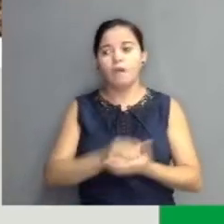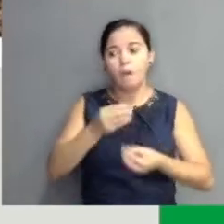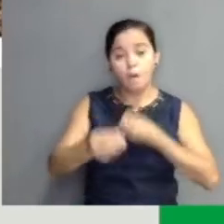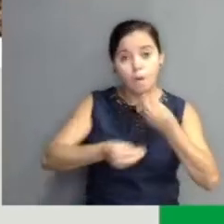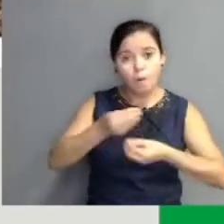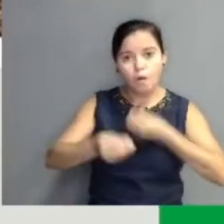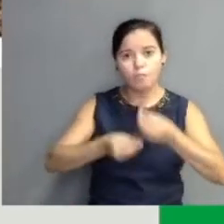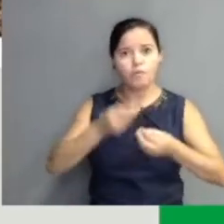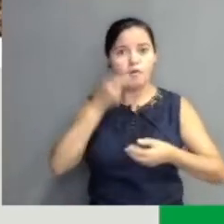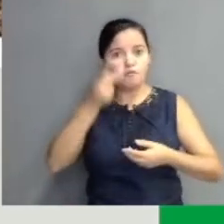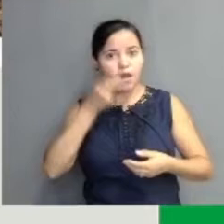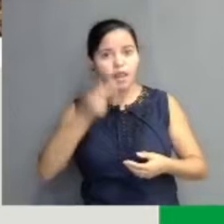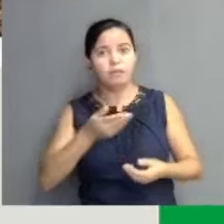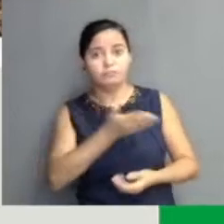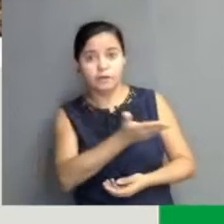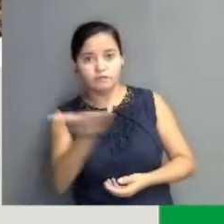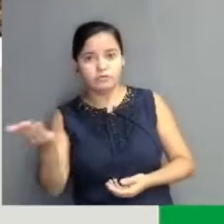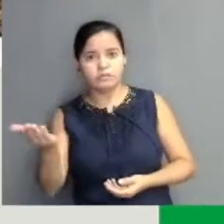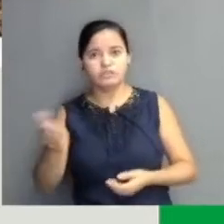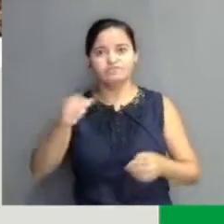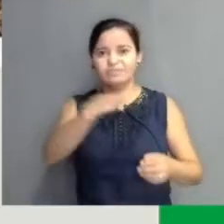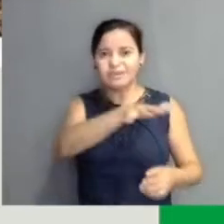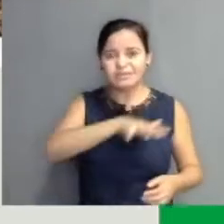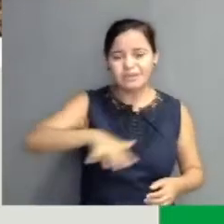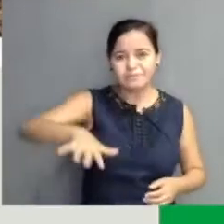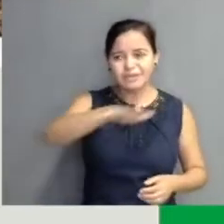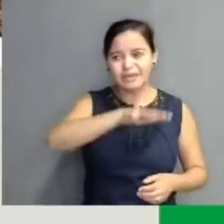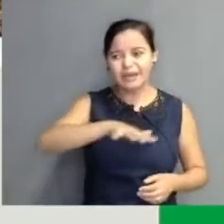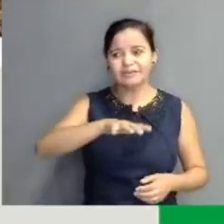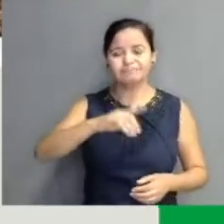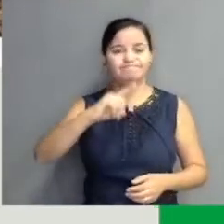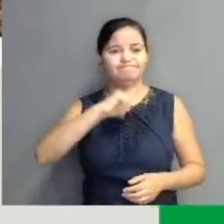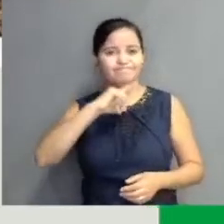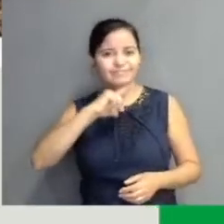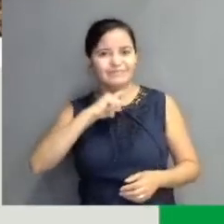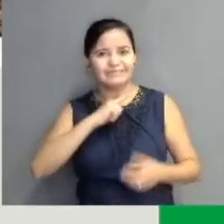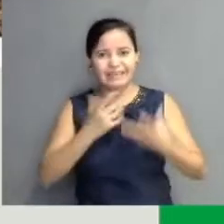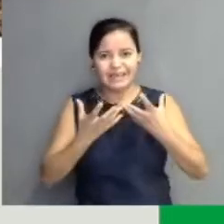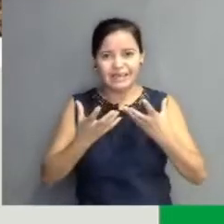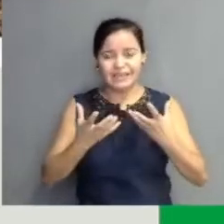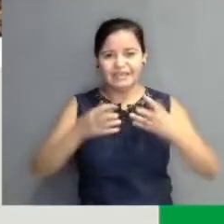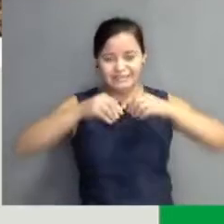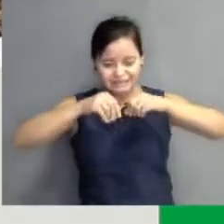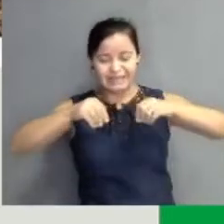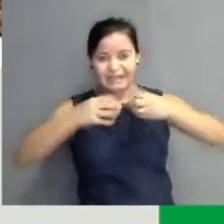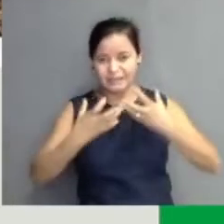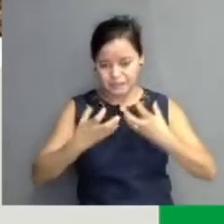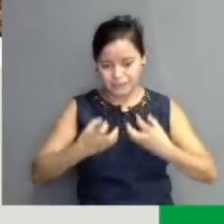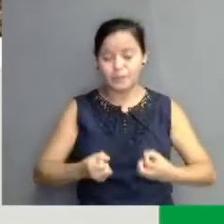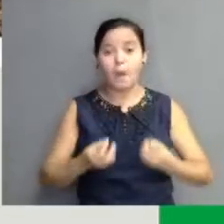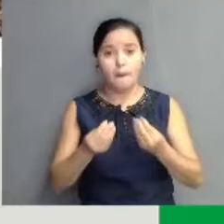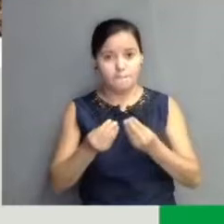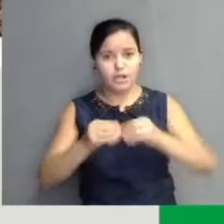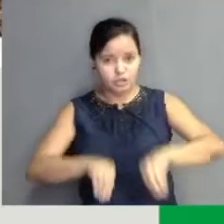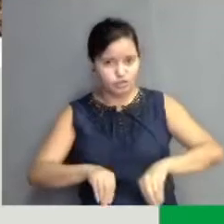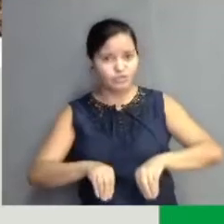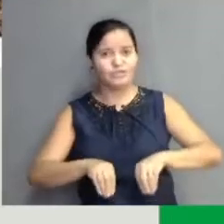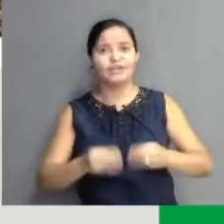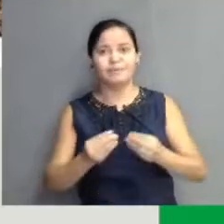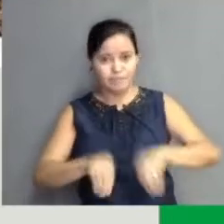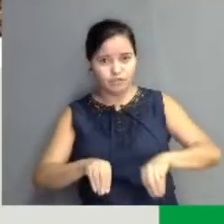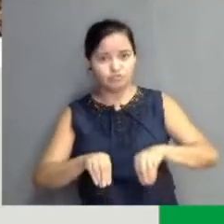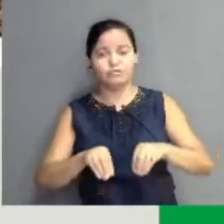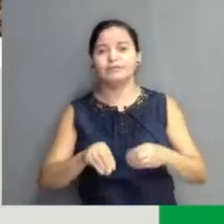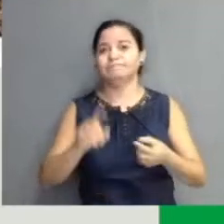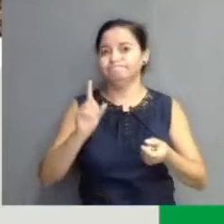você que nesse ambiente você vai ter o quê? A decomposição de matéria orgânica que vai produzir o chorume, que vai comprometer o solo, que vai